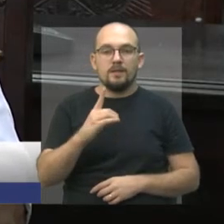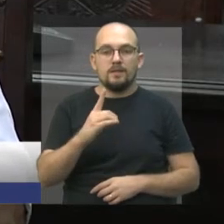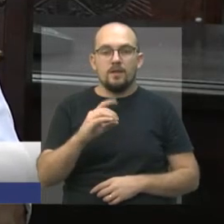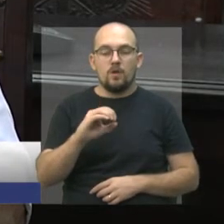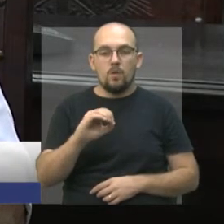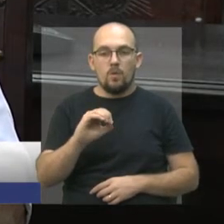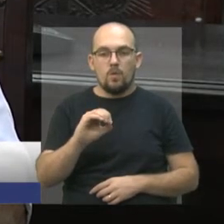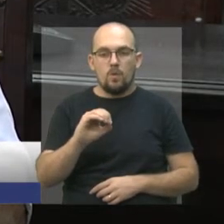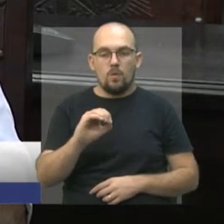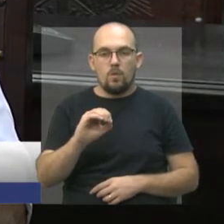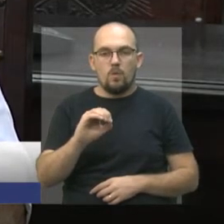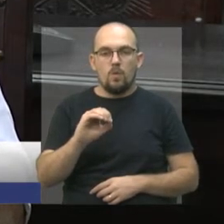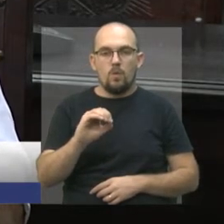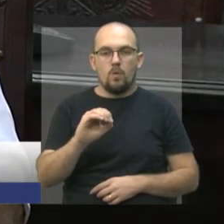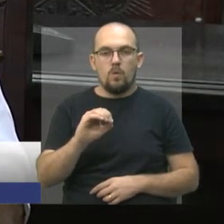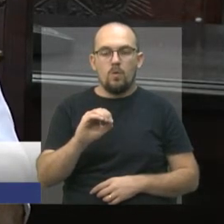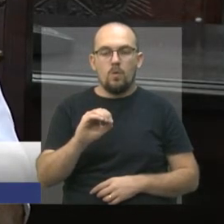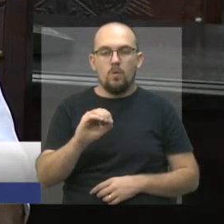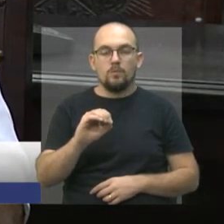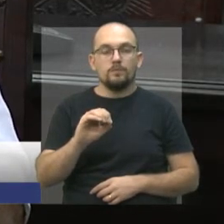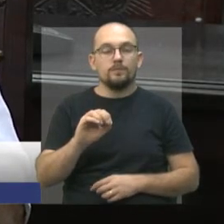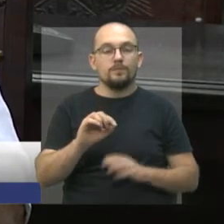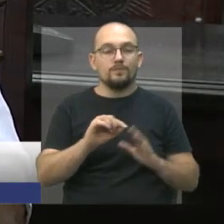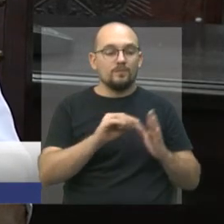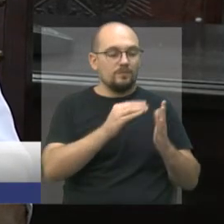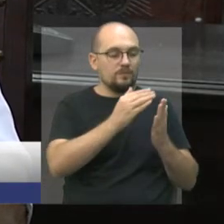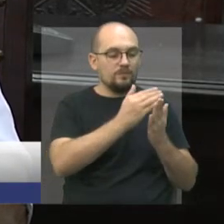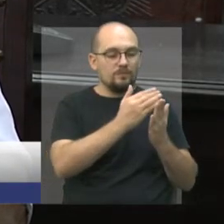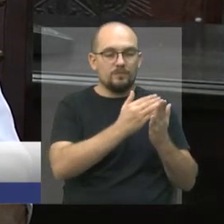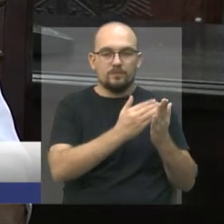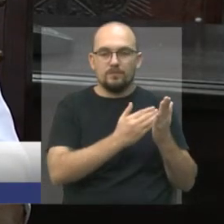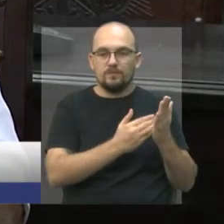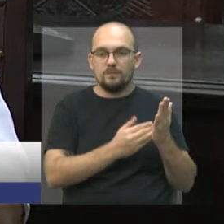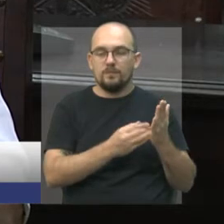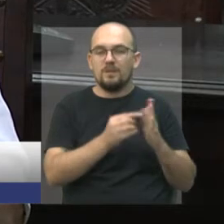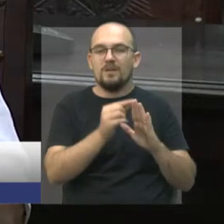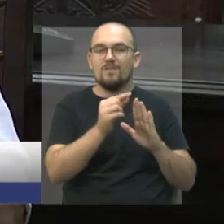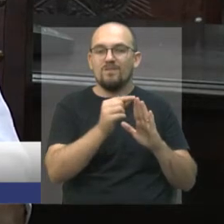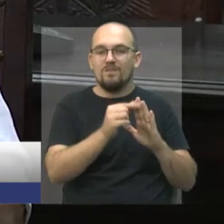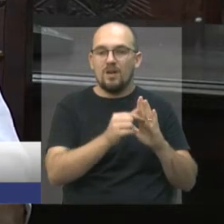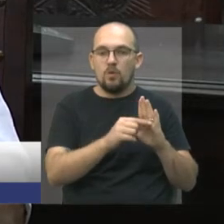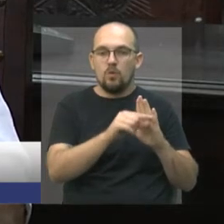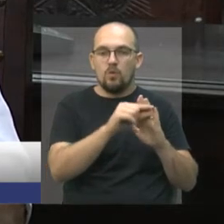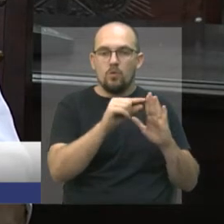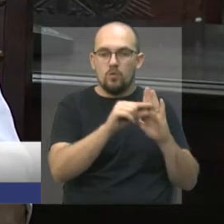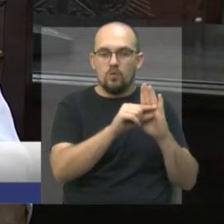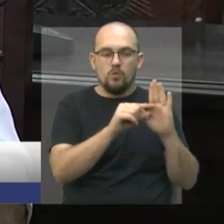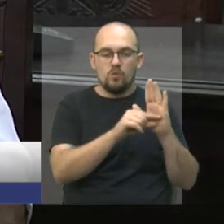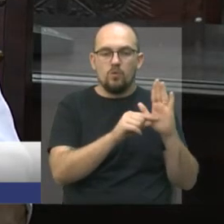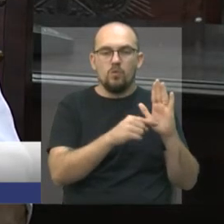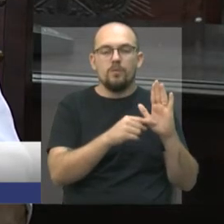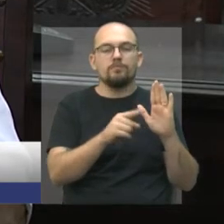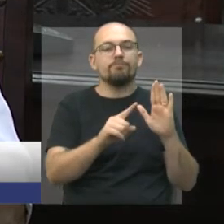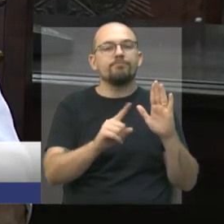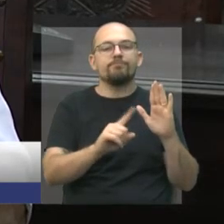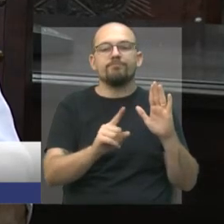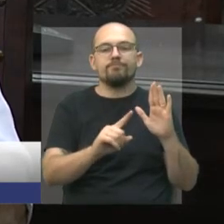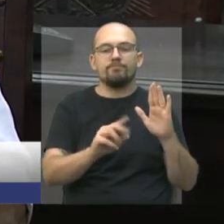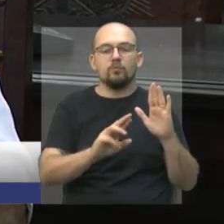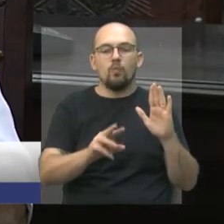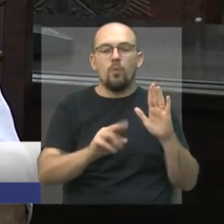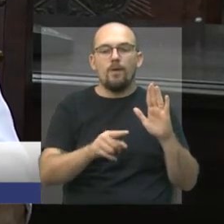Não necessariamente, vereador, os valores, eles não são necessariamente, eles